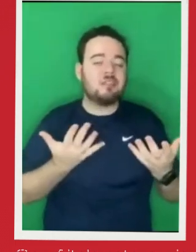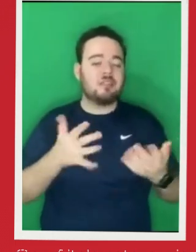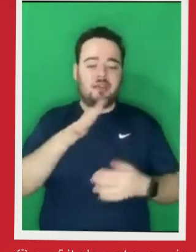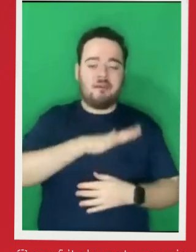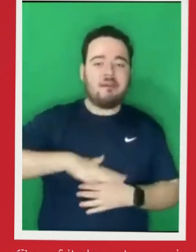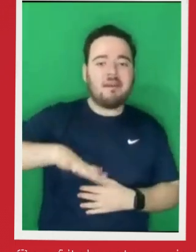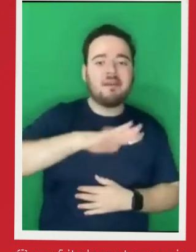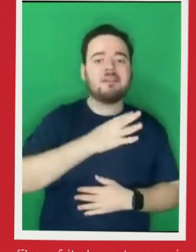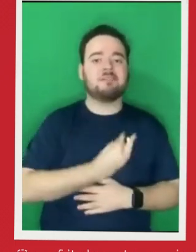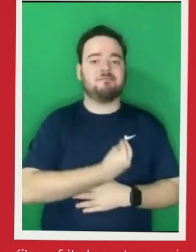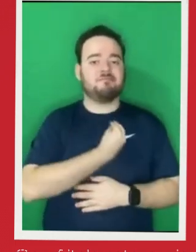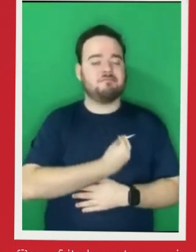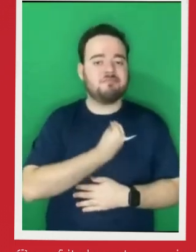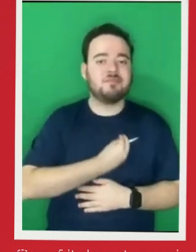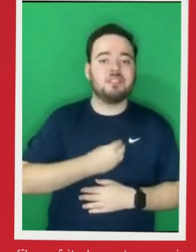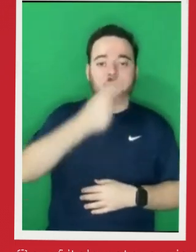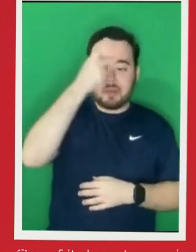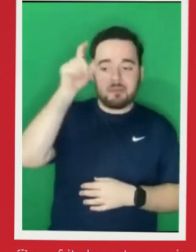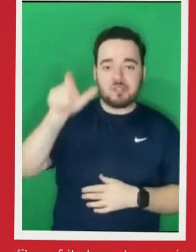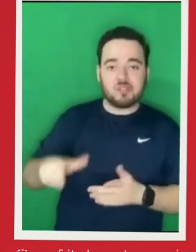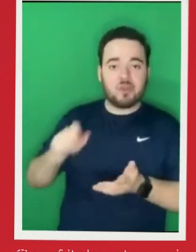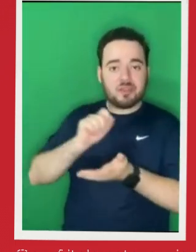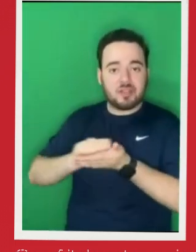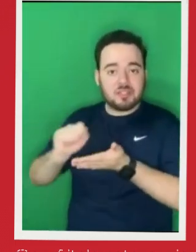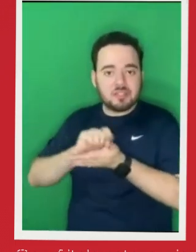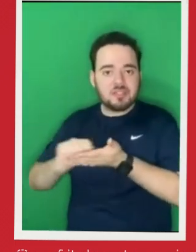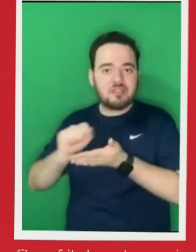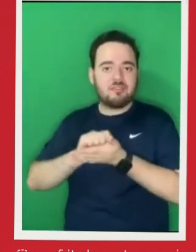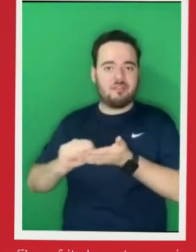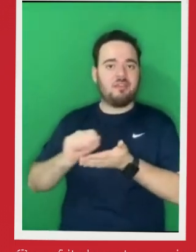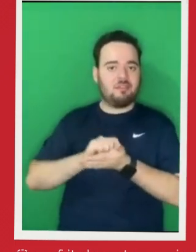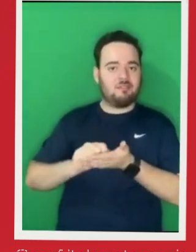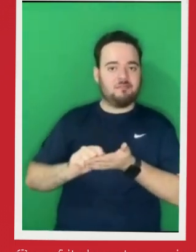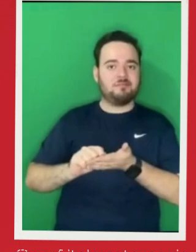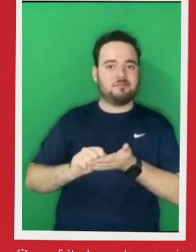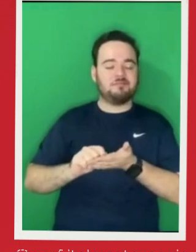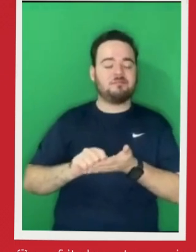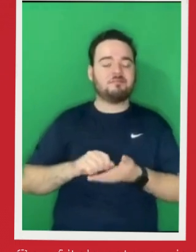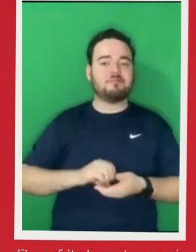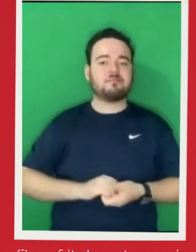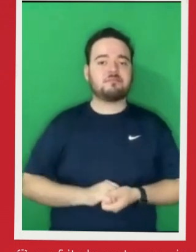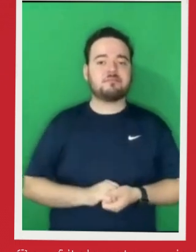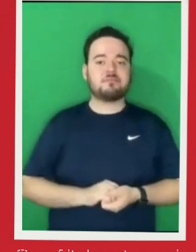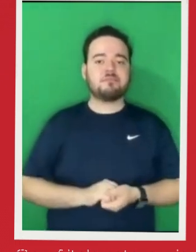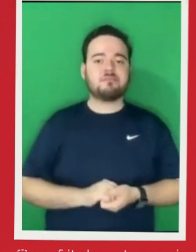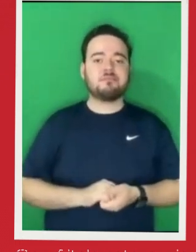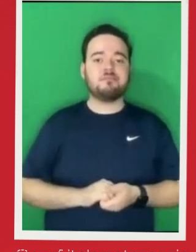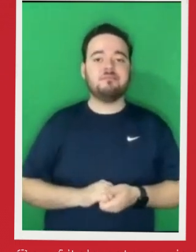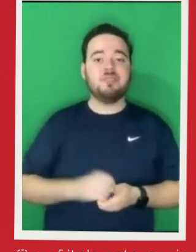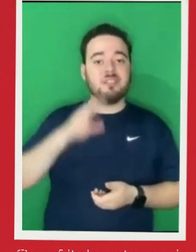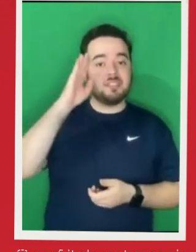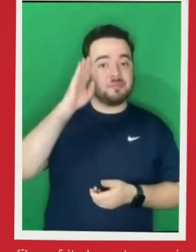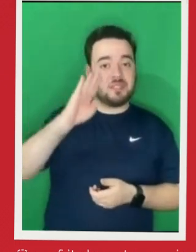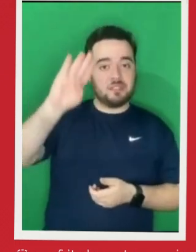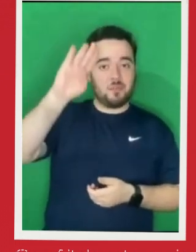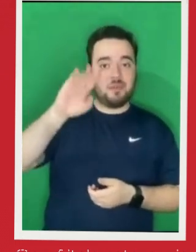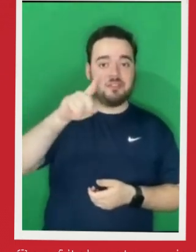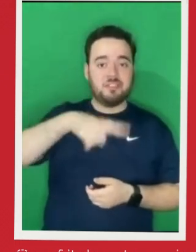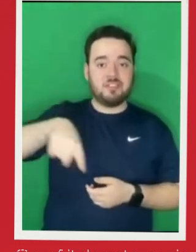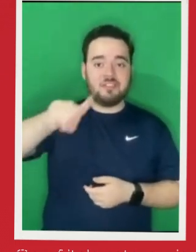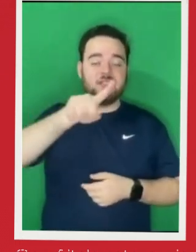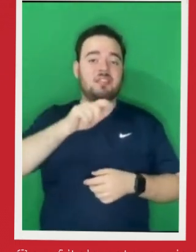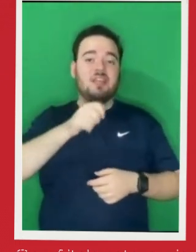você está, para quem você está escrevendo, e qual é a tradução do seu campo disciplinar. Eu digo isso especialmente no momento em que você ainda